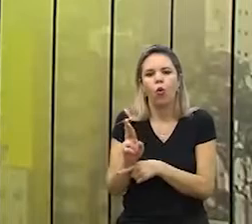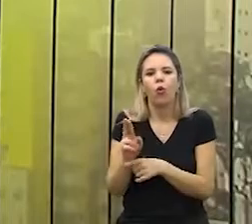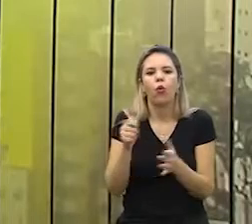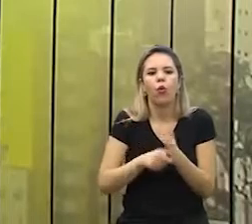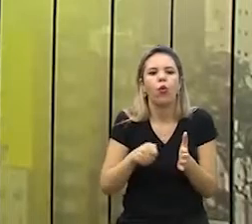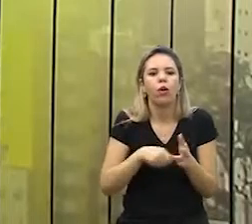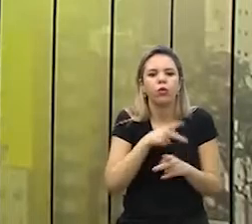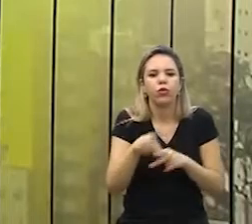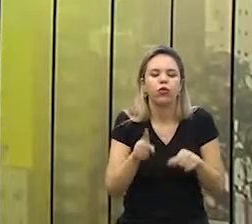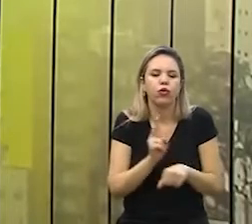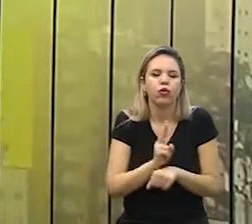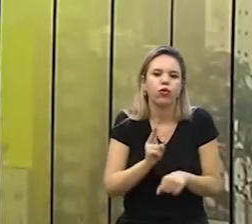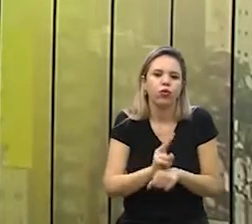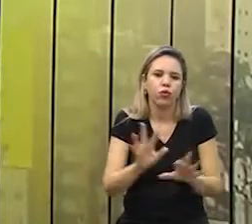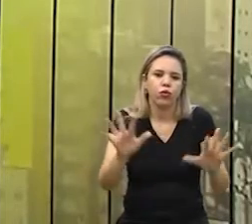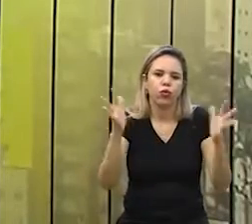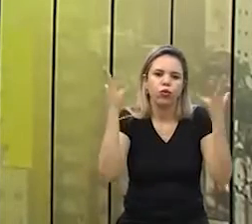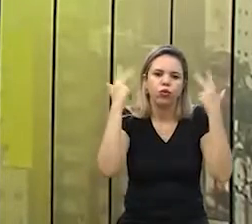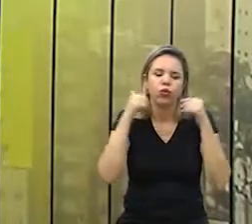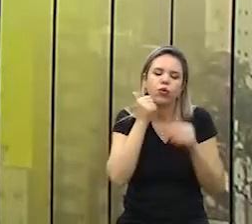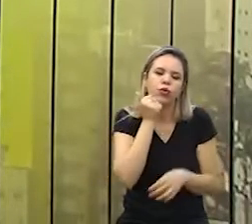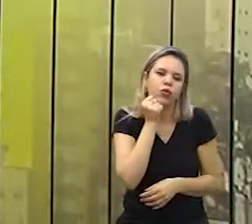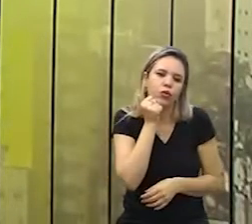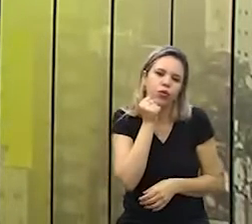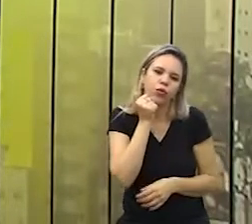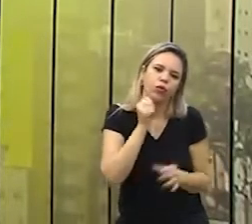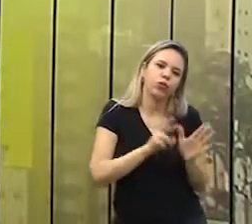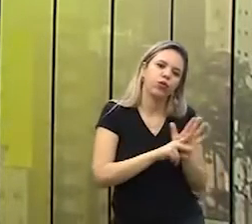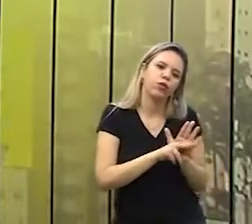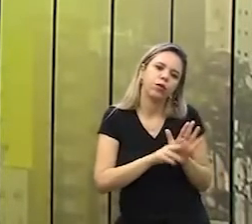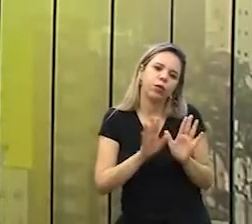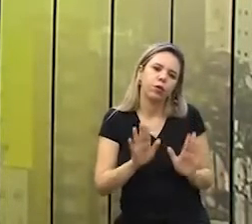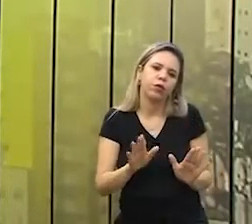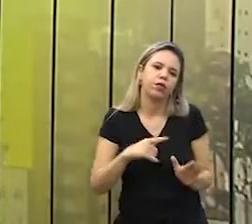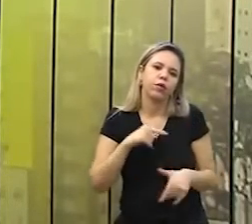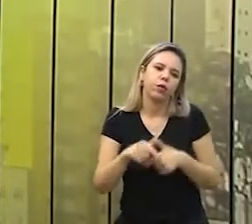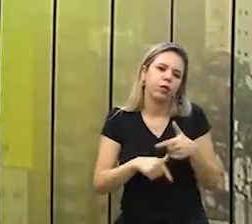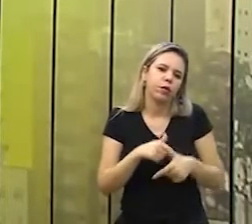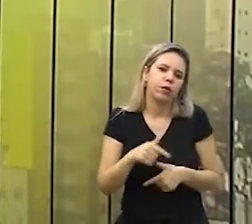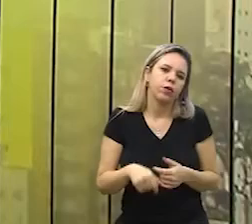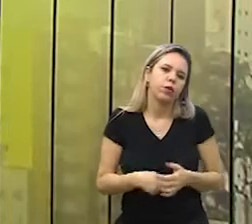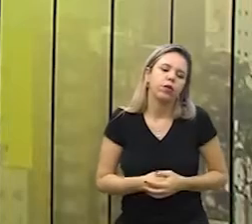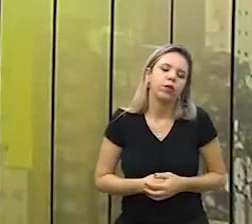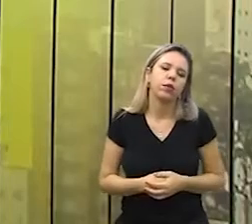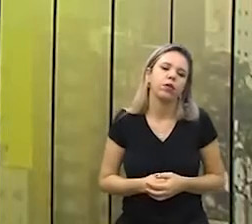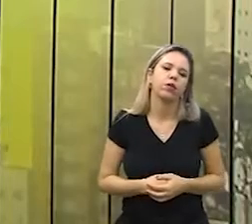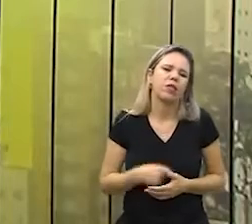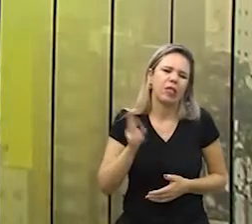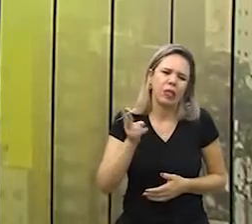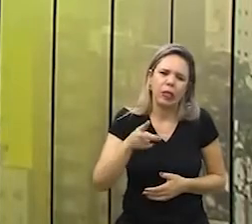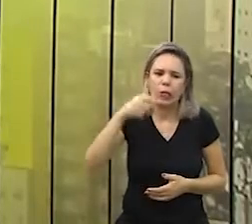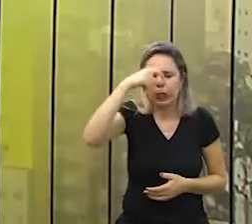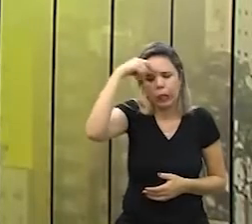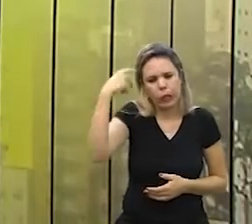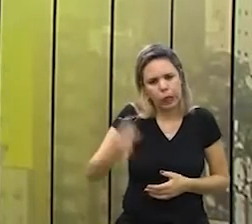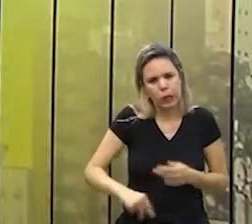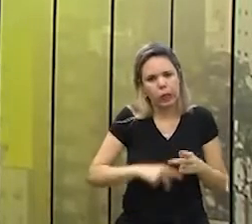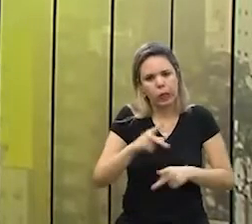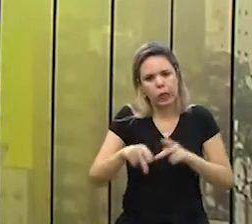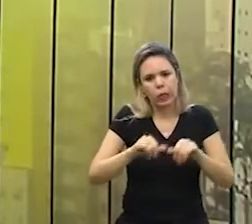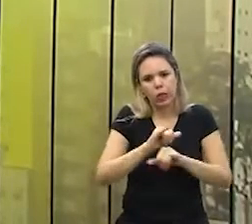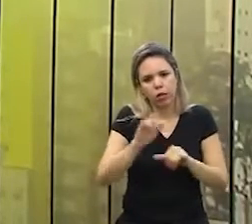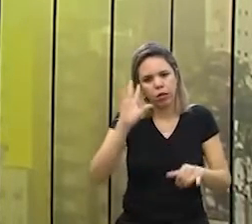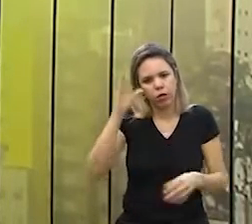representando, né, essa comunidade científica, comunidade da biologia, tem trabalhado exaustivamente para que as